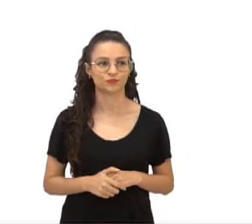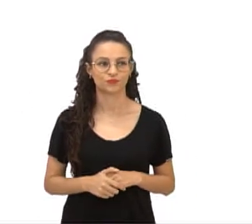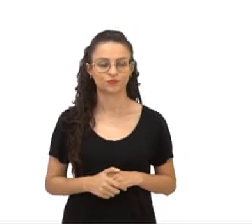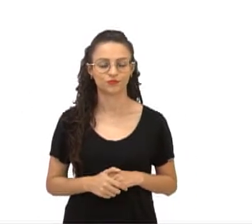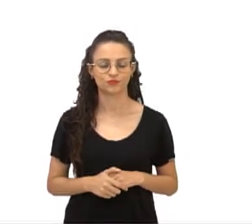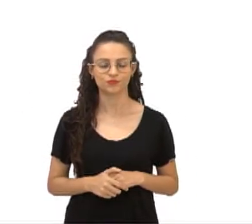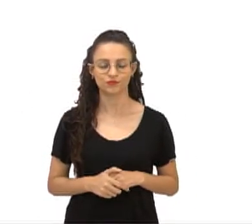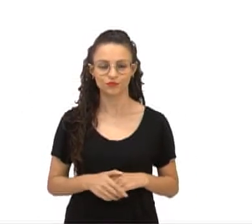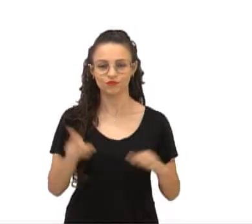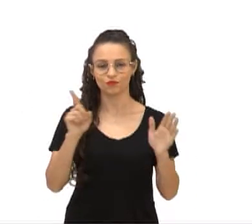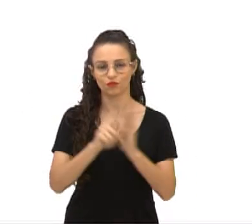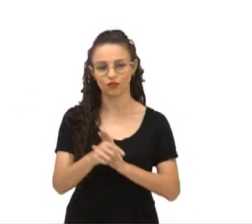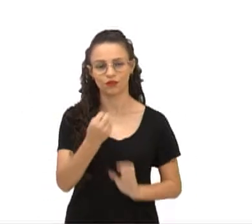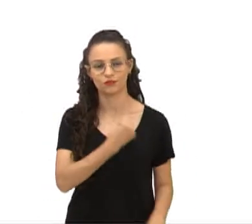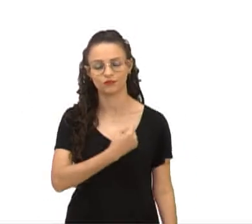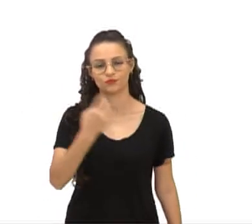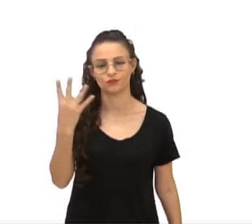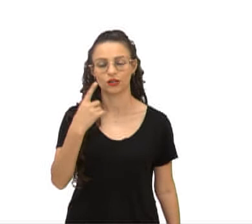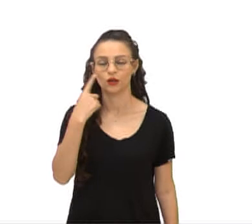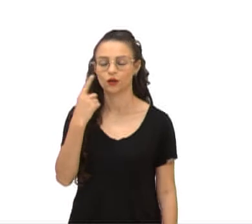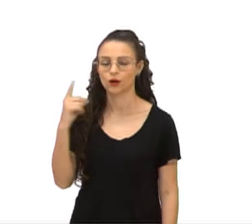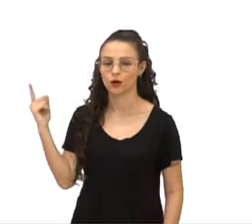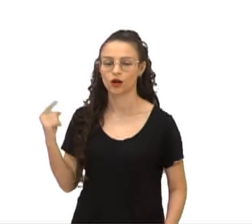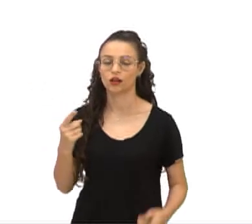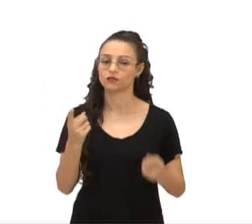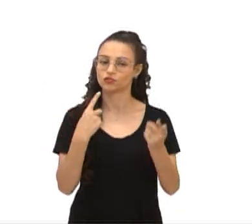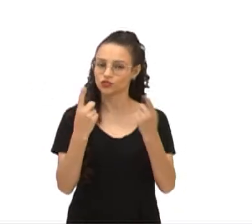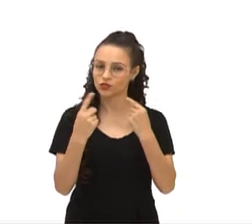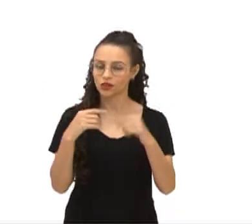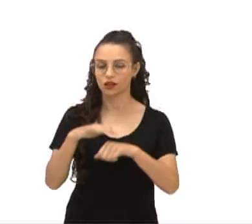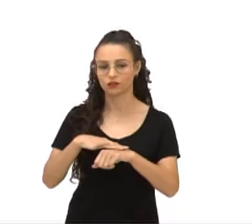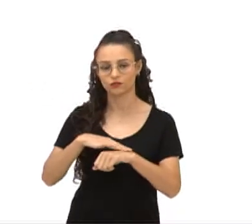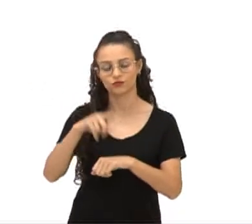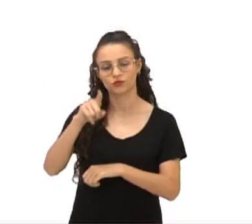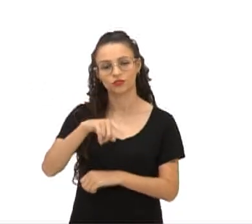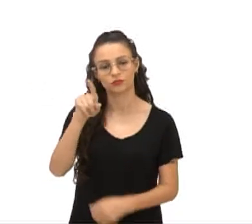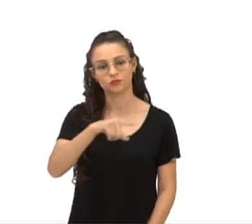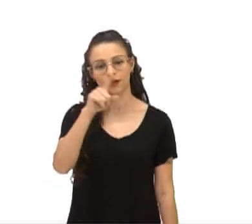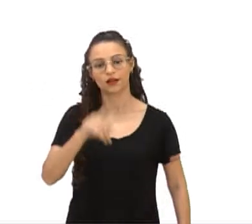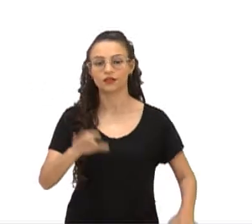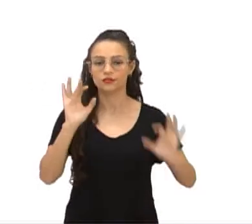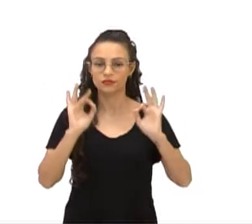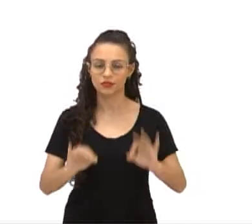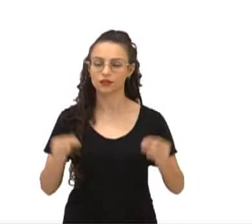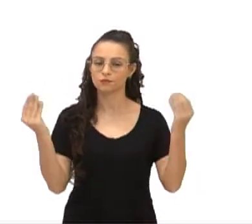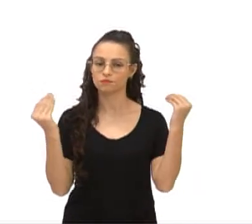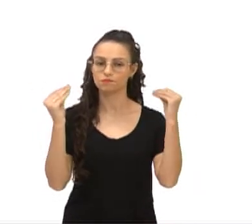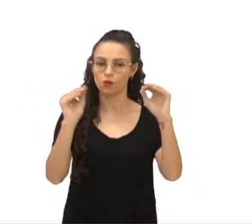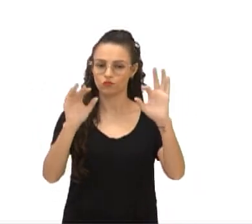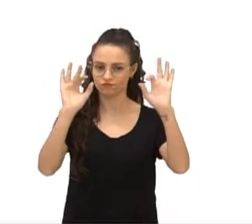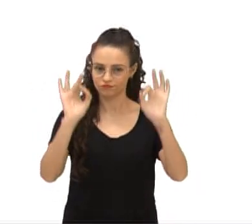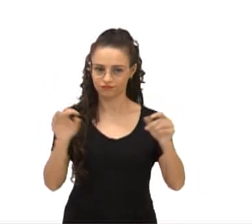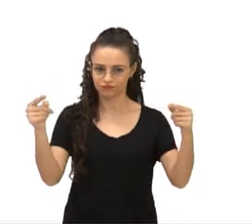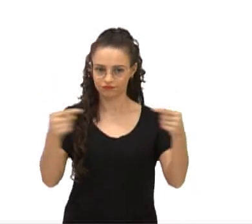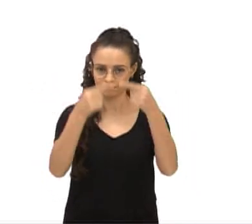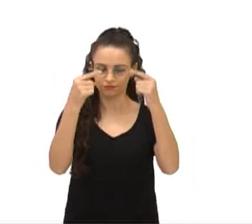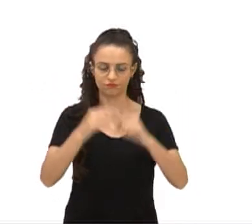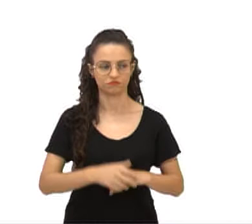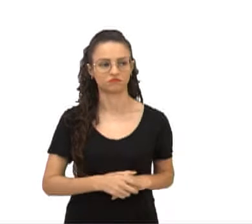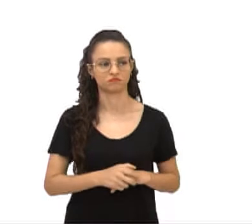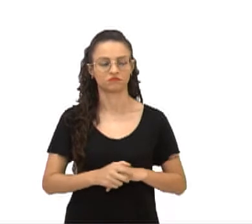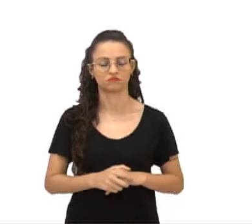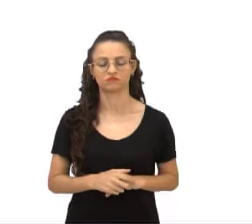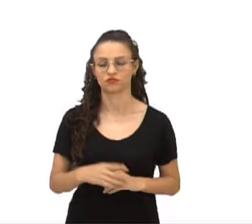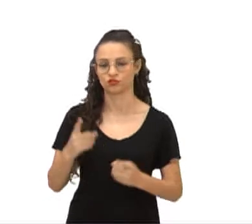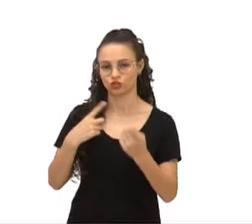for Observe o diálogo e assinale a alternativa que o completo então nós estamos aqui pessoal um